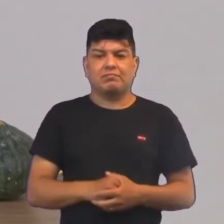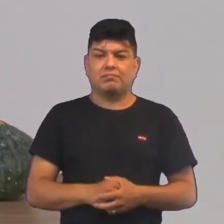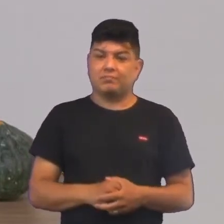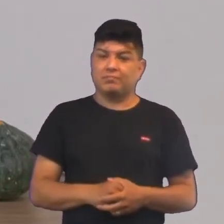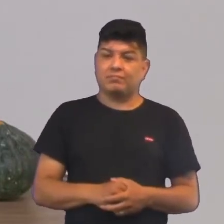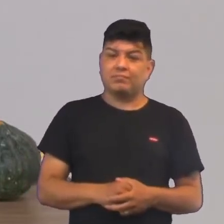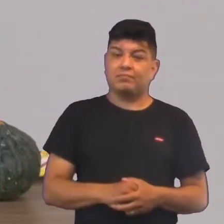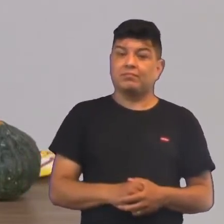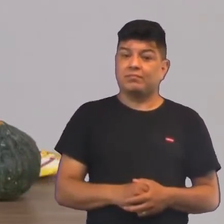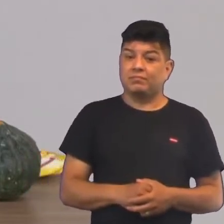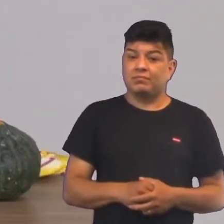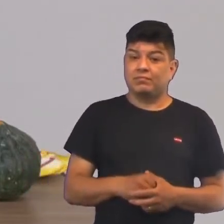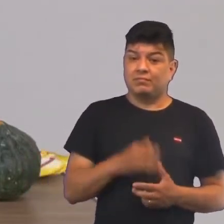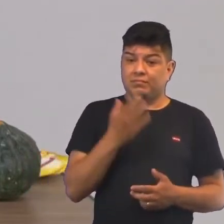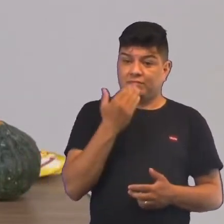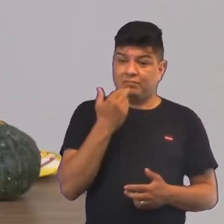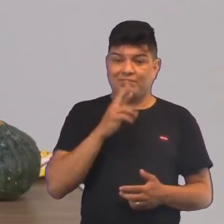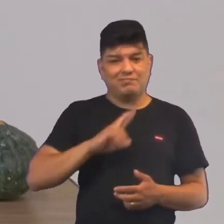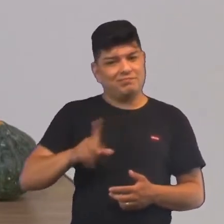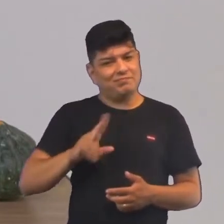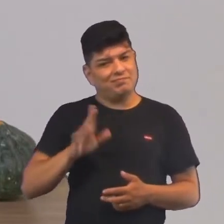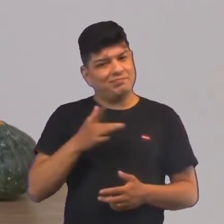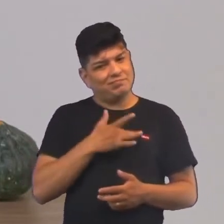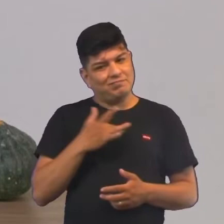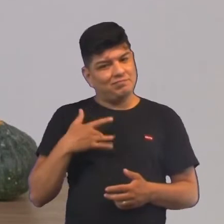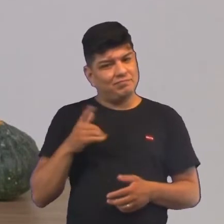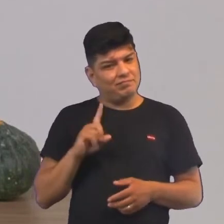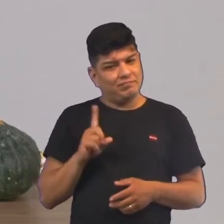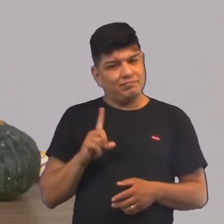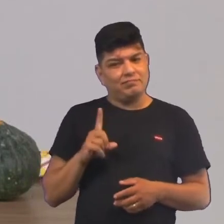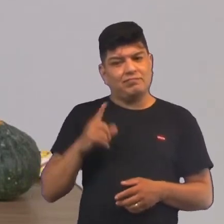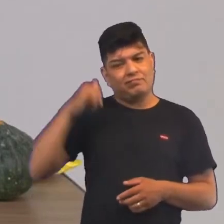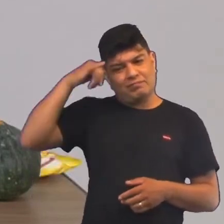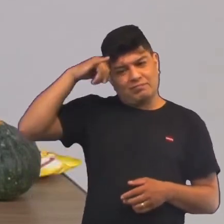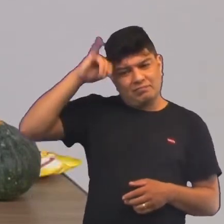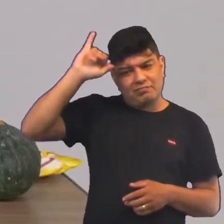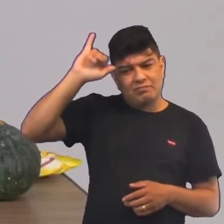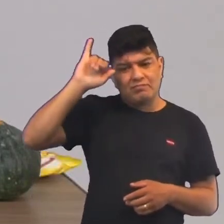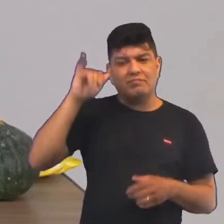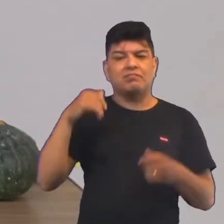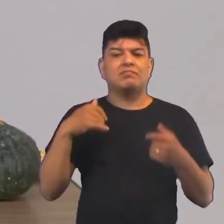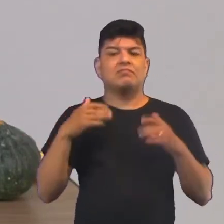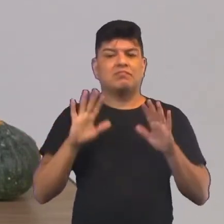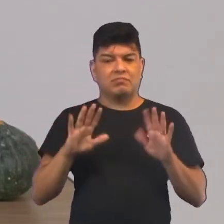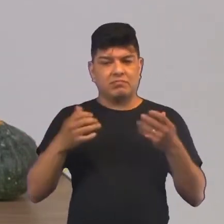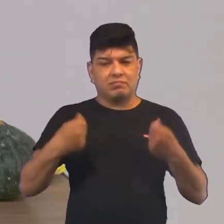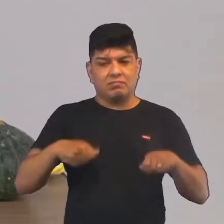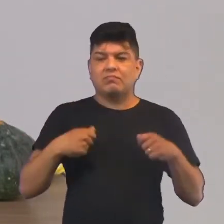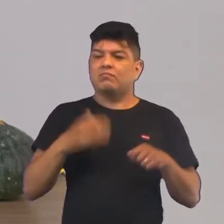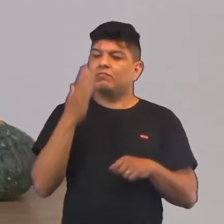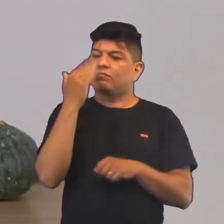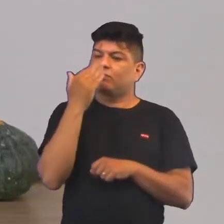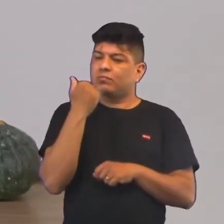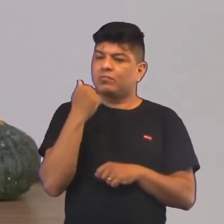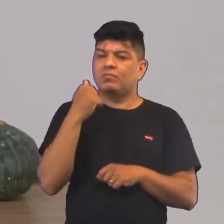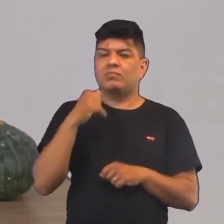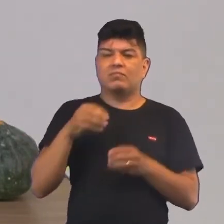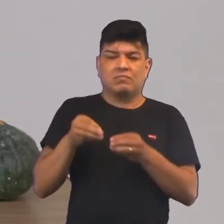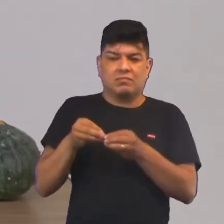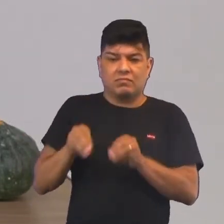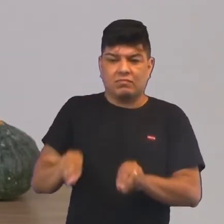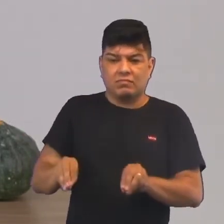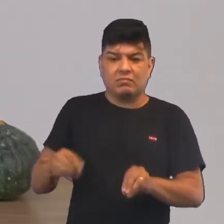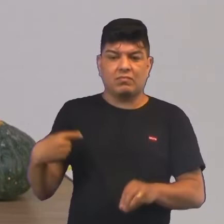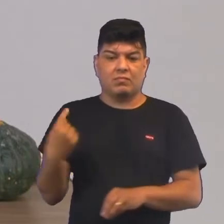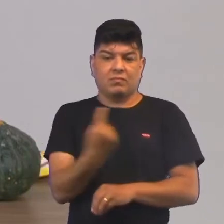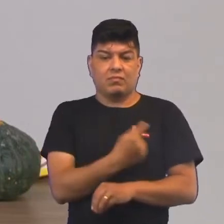um refrigerante. Então, é uma alimentação que não é tão saudável. Devemos evitar este consumo de alimento que é prejudicial ao